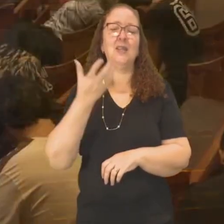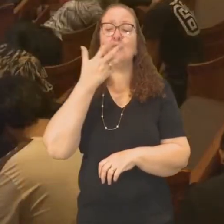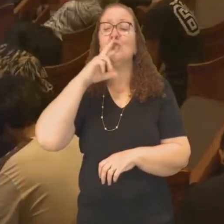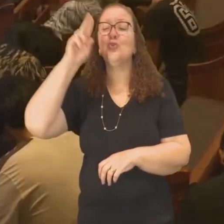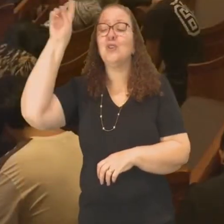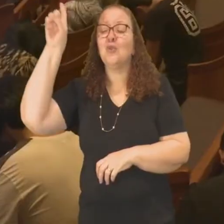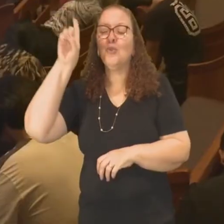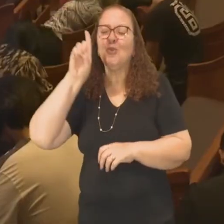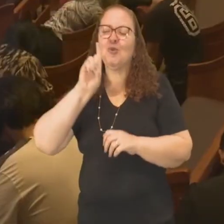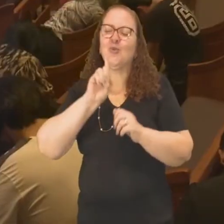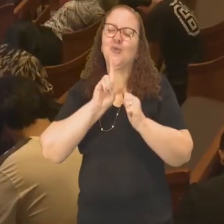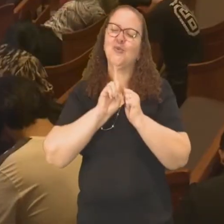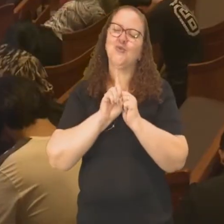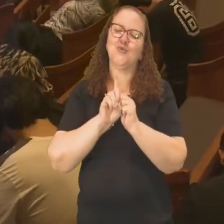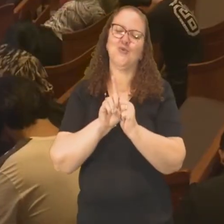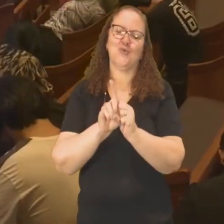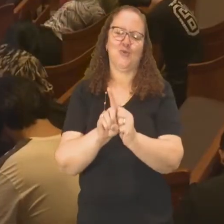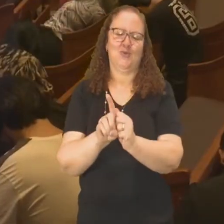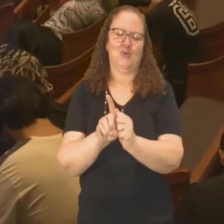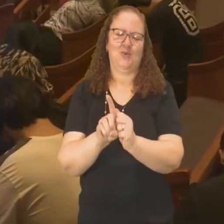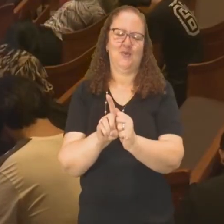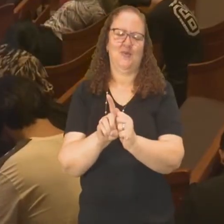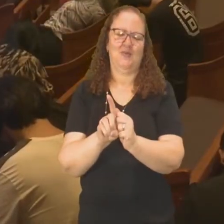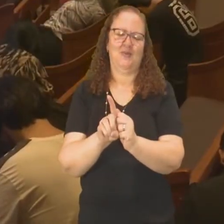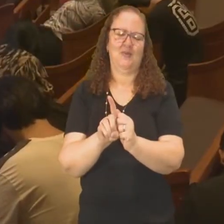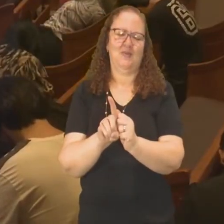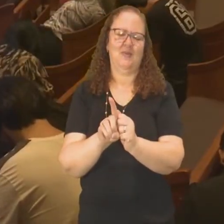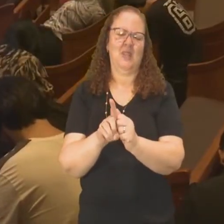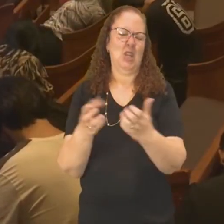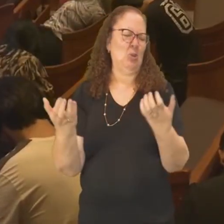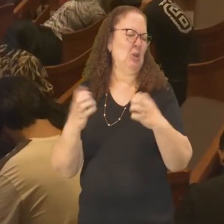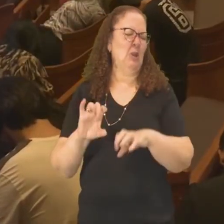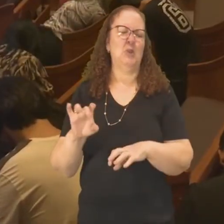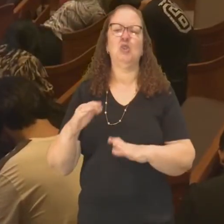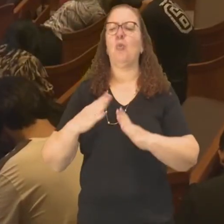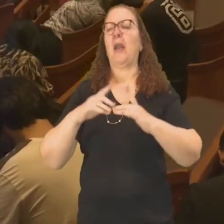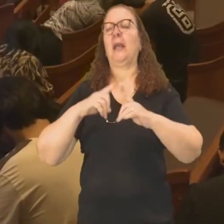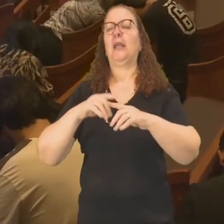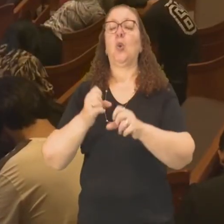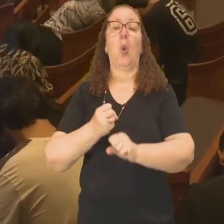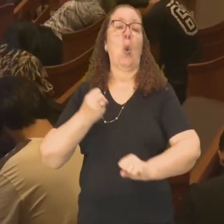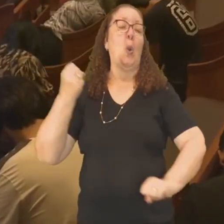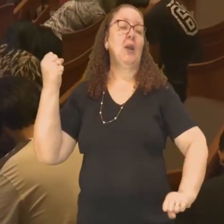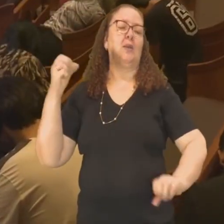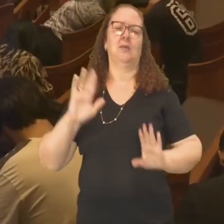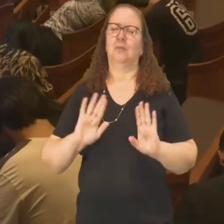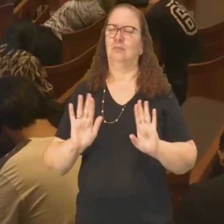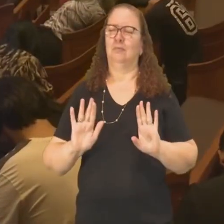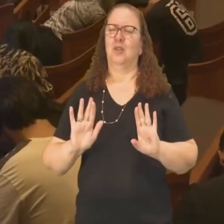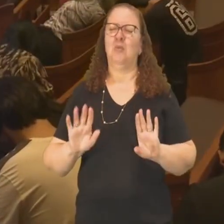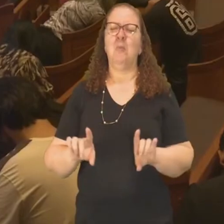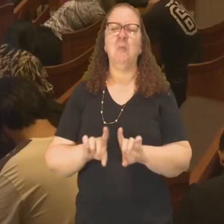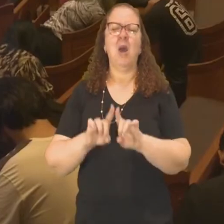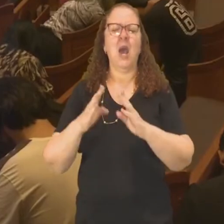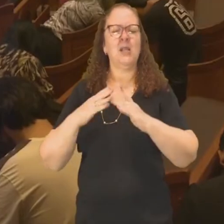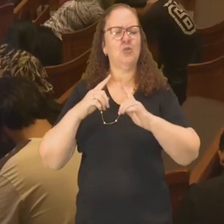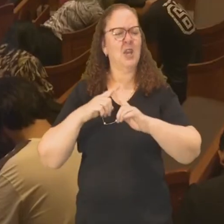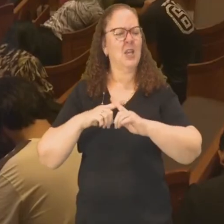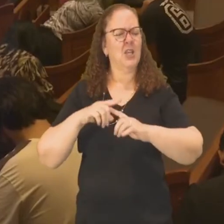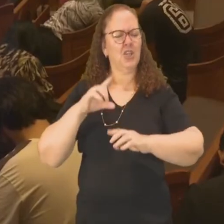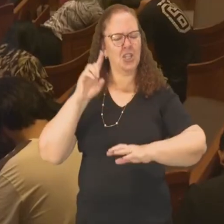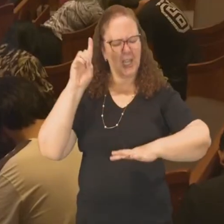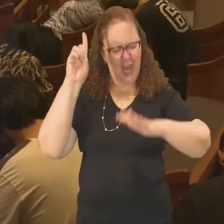presença, Senhor. Não queremos ser apenas uma igreja grande, mas uma igreja que adora ao grande